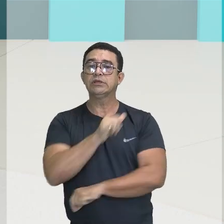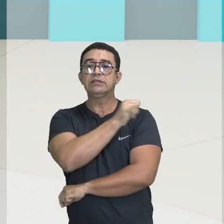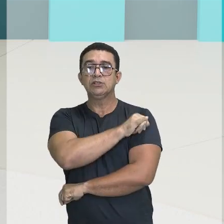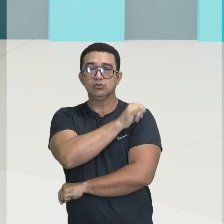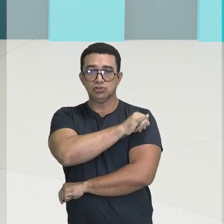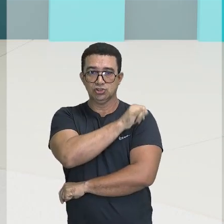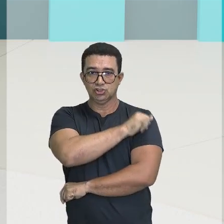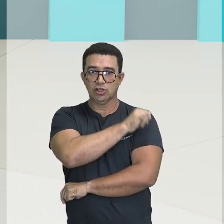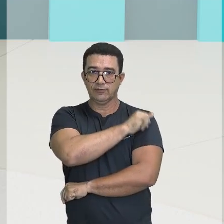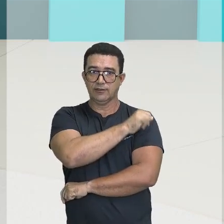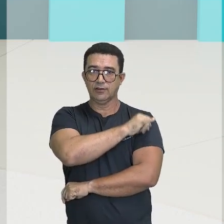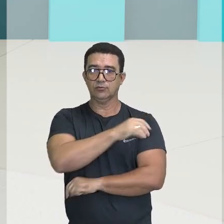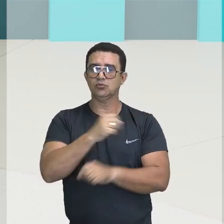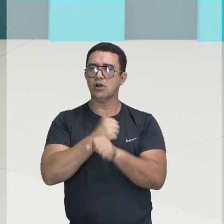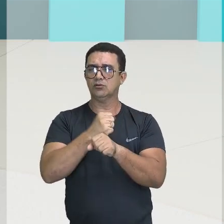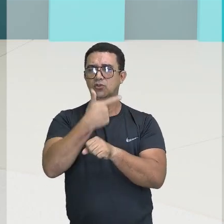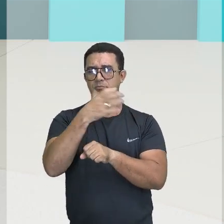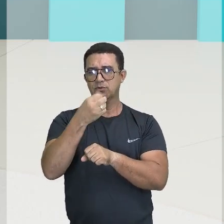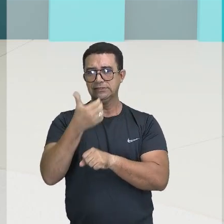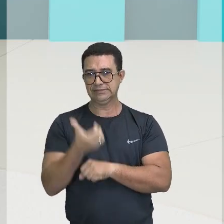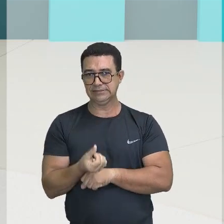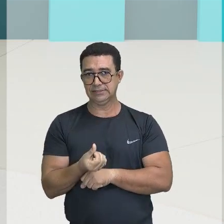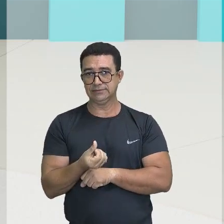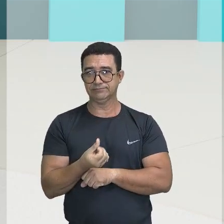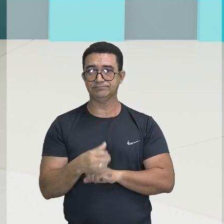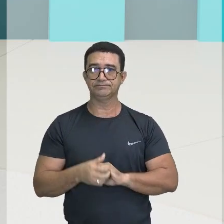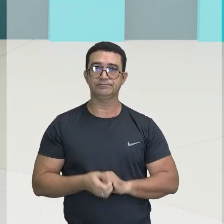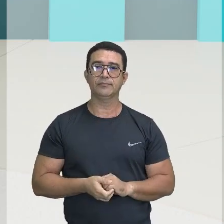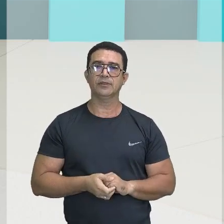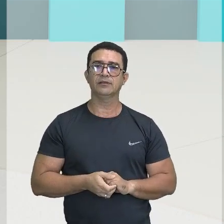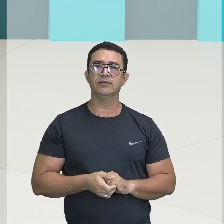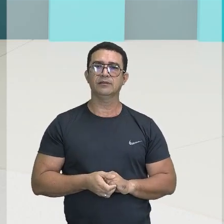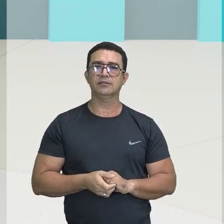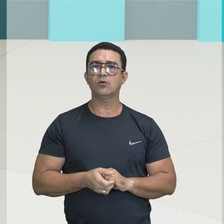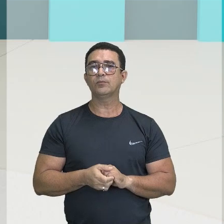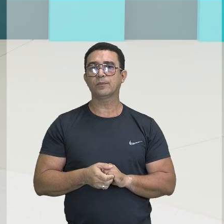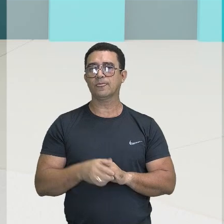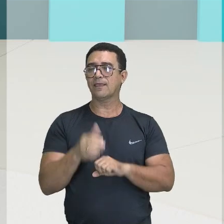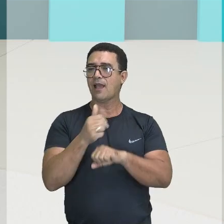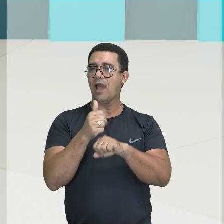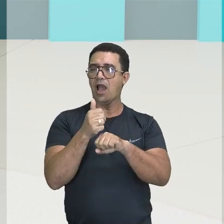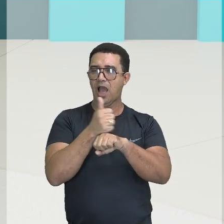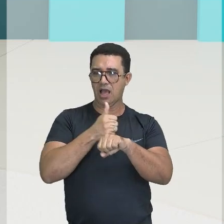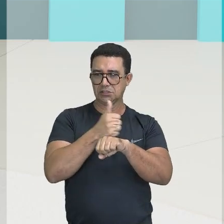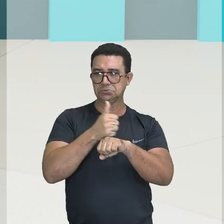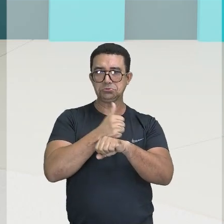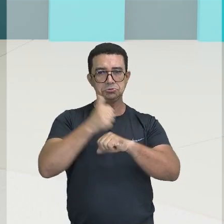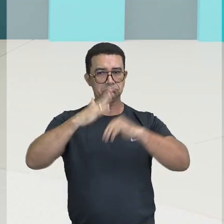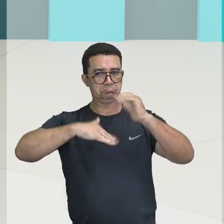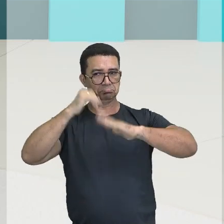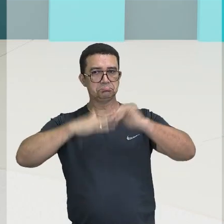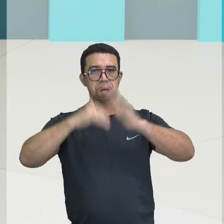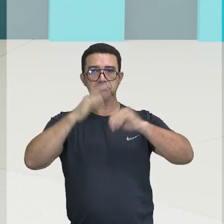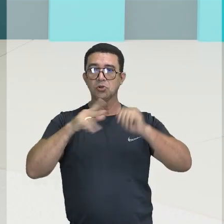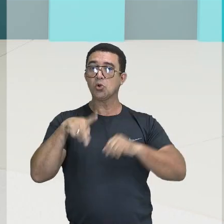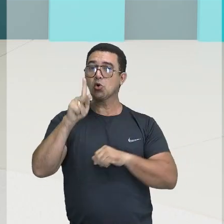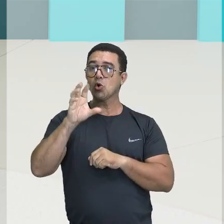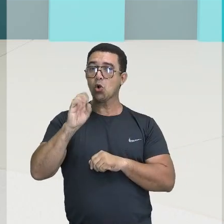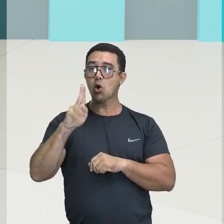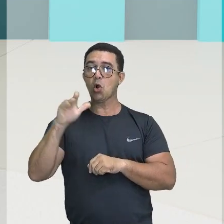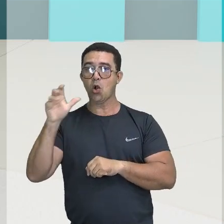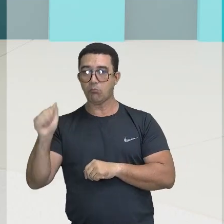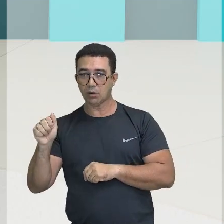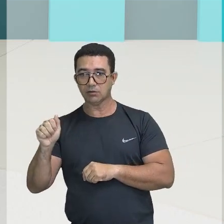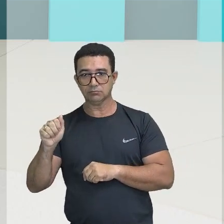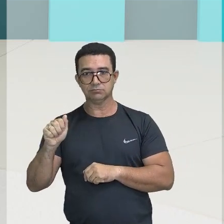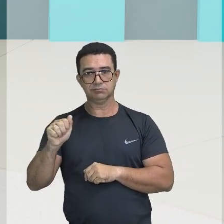do Rio de Janeiro em 2016 pelo artista Eduardo Cobra. Eduardo Cobra é paulista